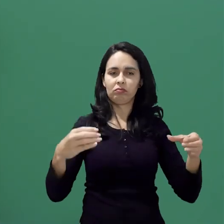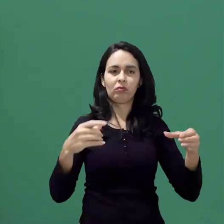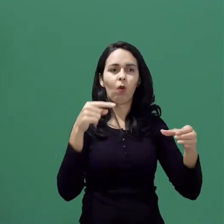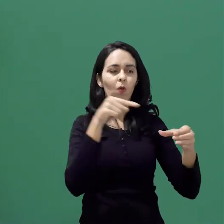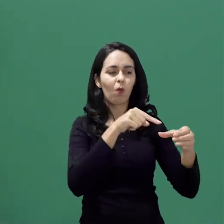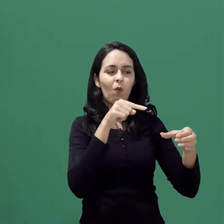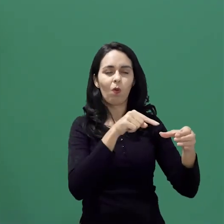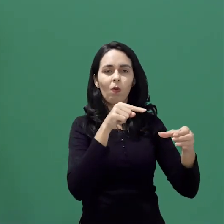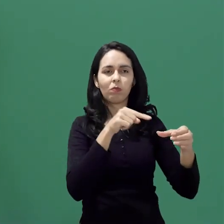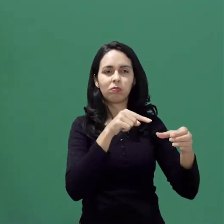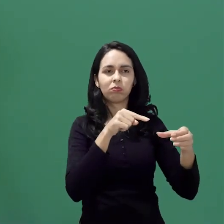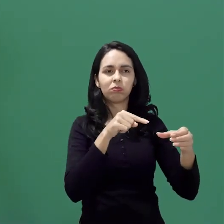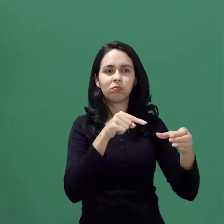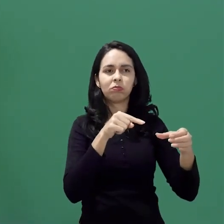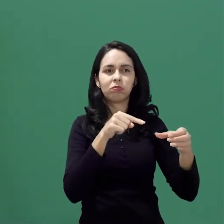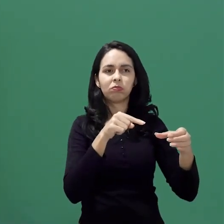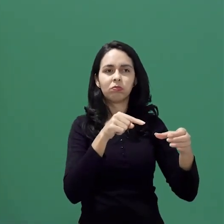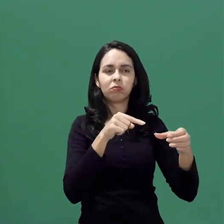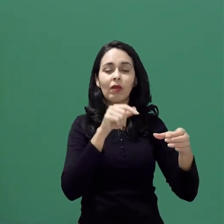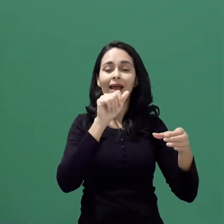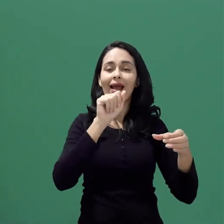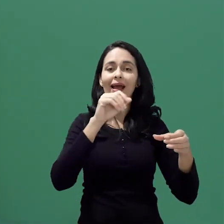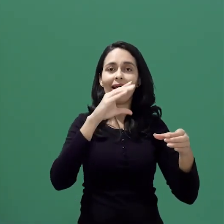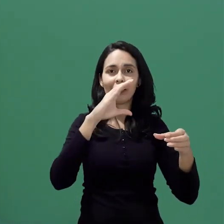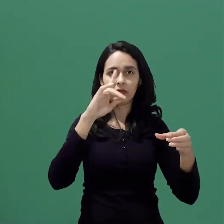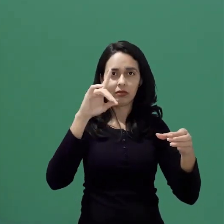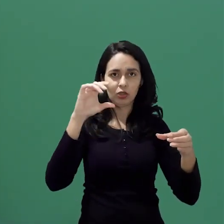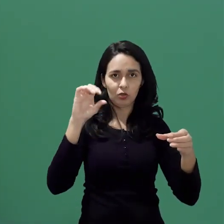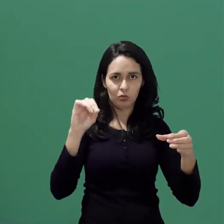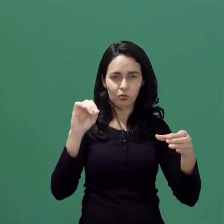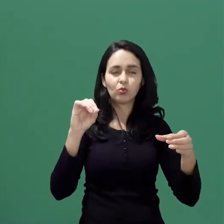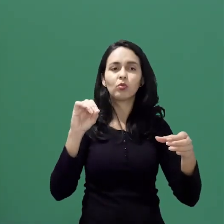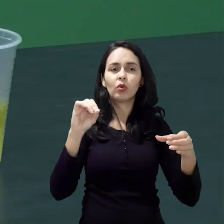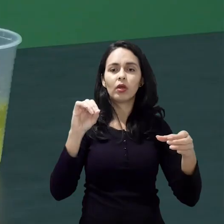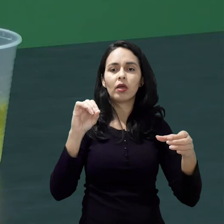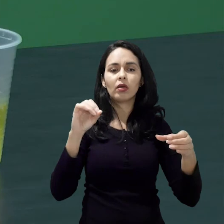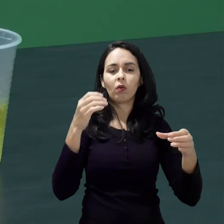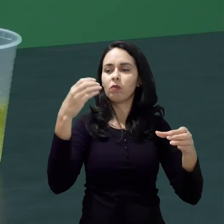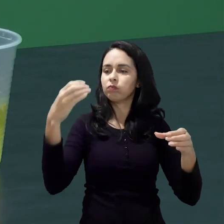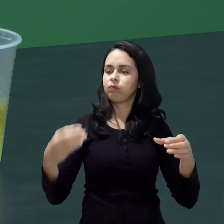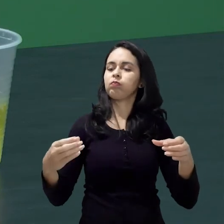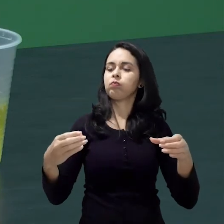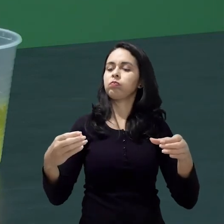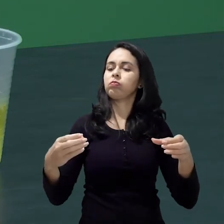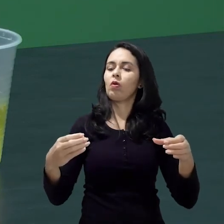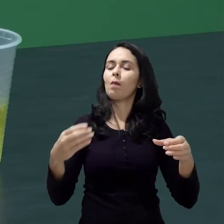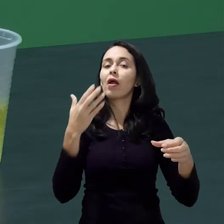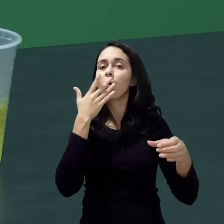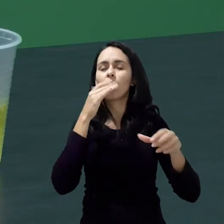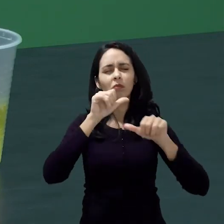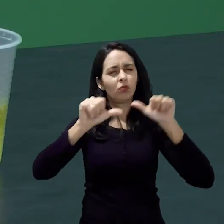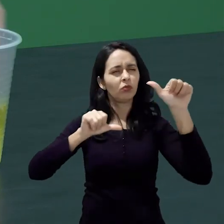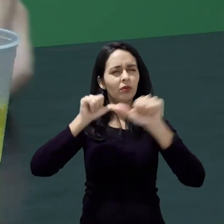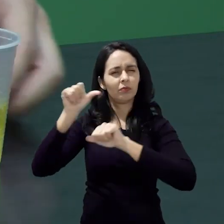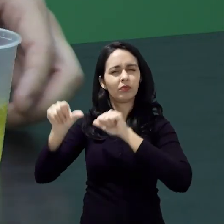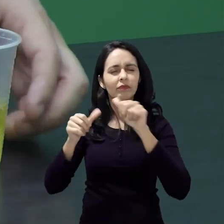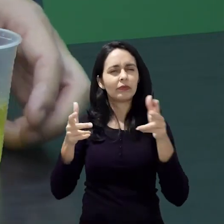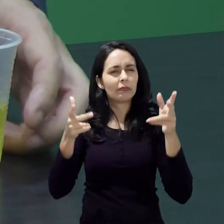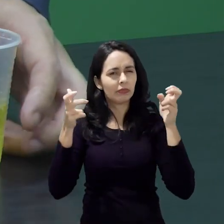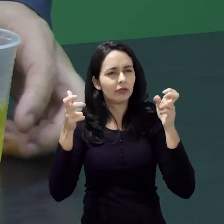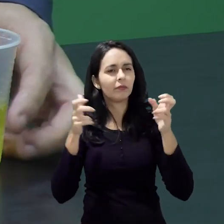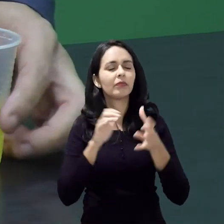substância que eu utilizei um indicador ácido-base para vocês verificarem a mudança de tonalidade